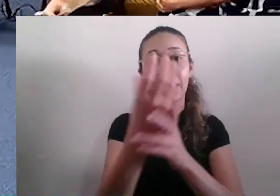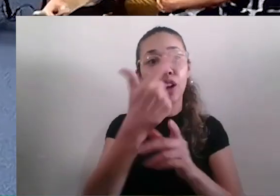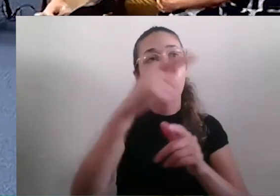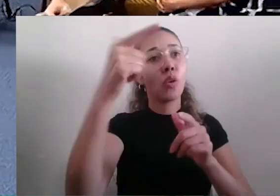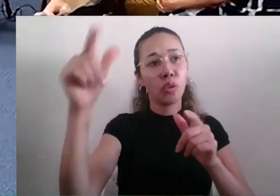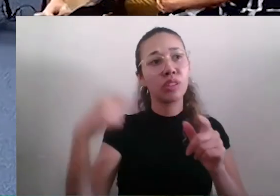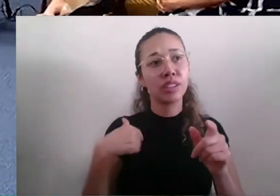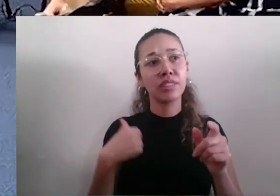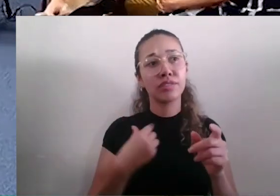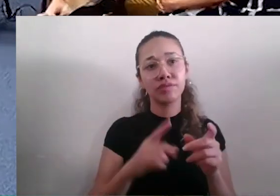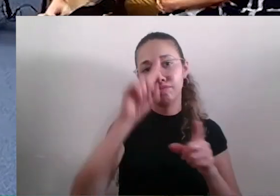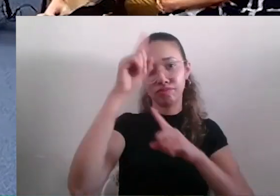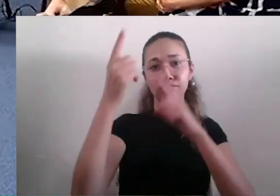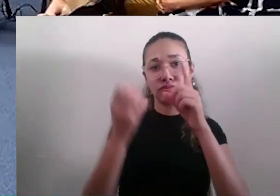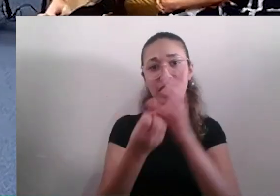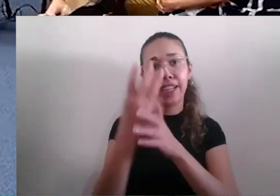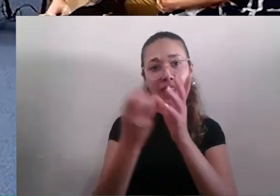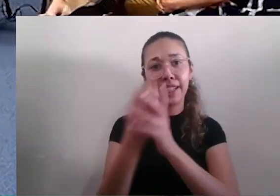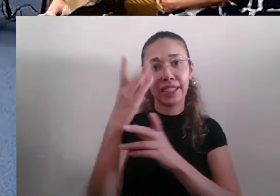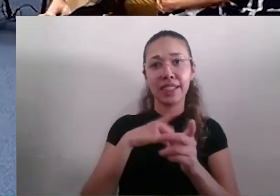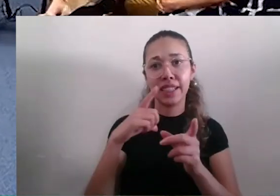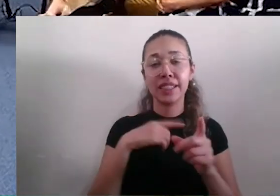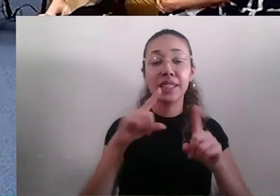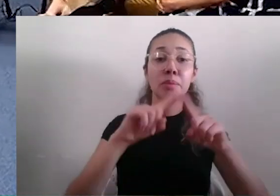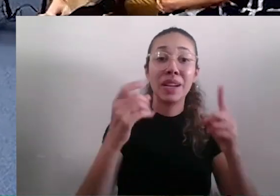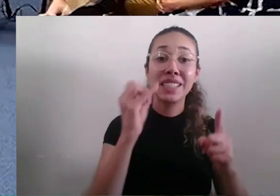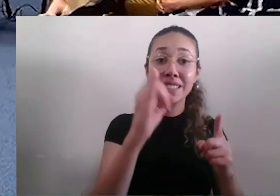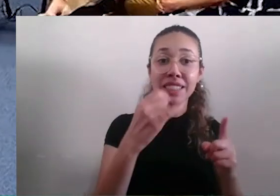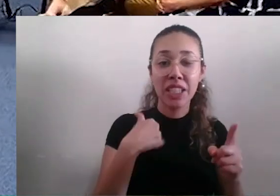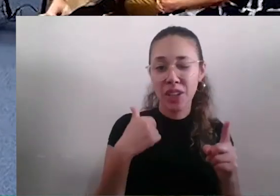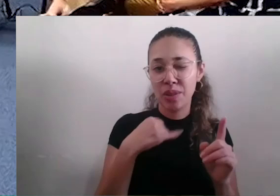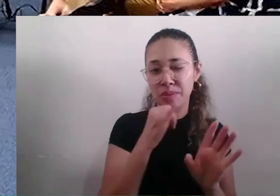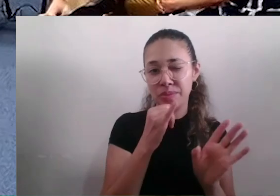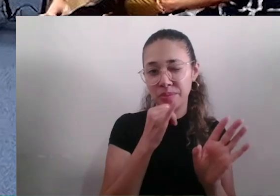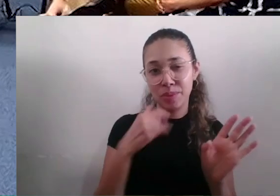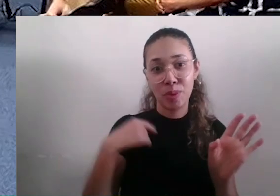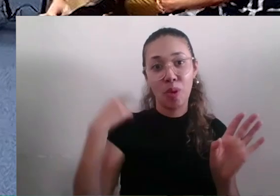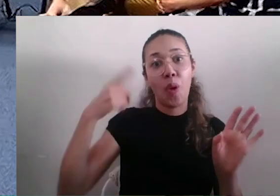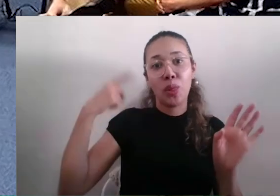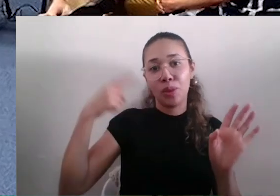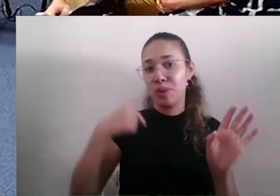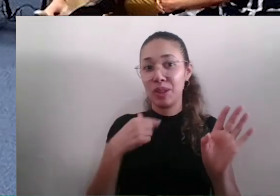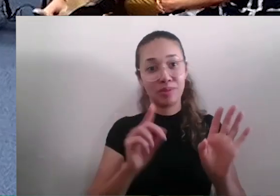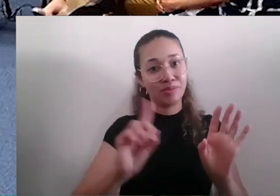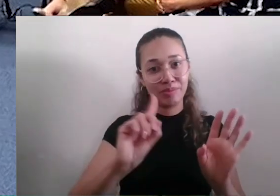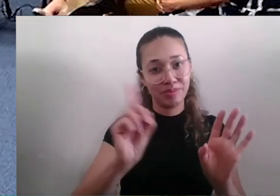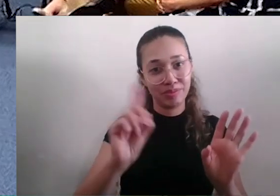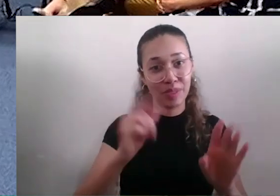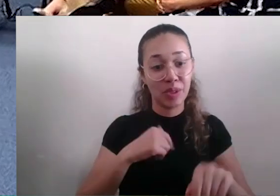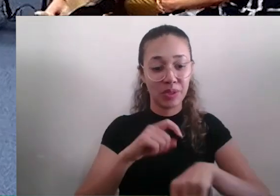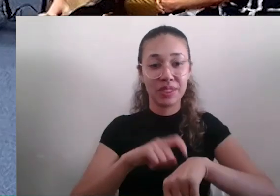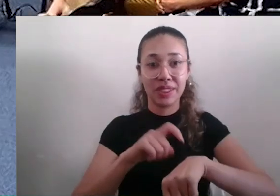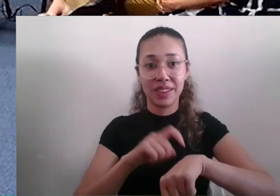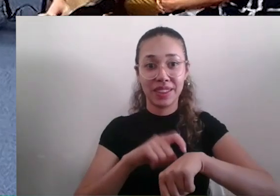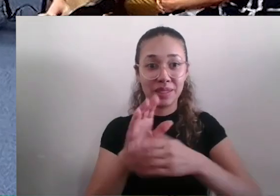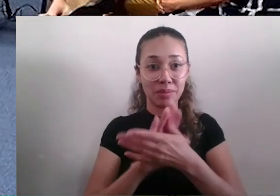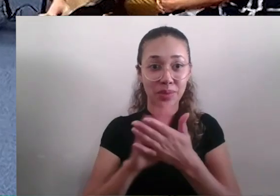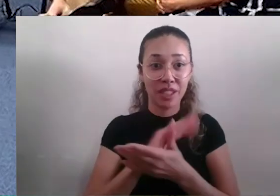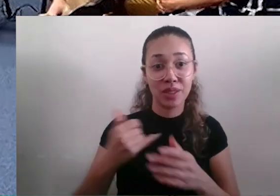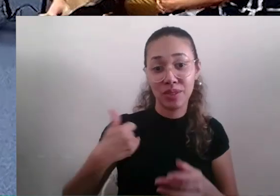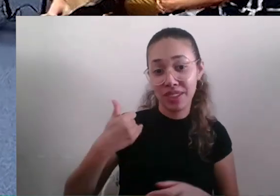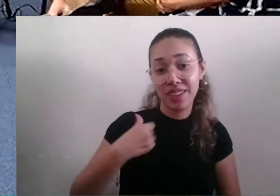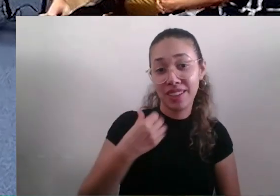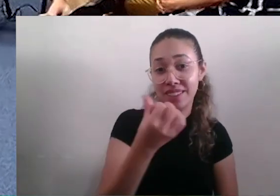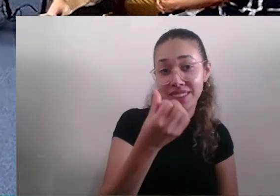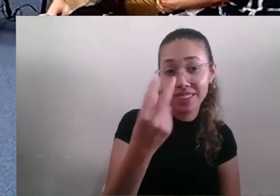sim mas se eu fosse se eu fosse uma pessoa louca que eu não sou e não tenho tempo e tenho 62 anos e já uma certa preguiça